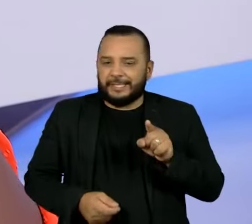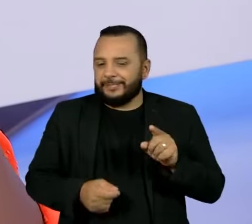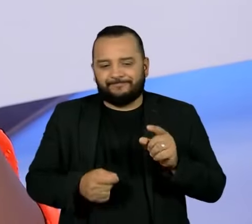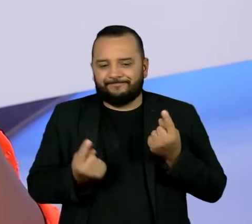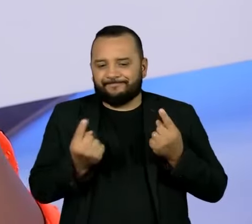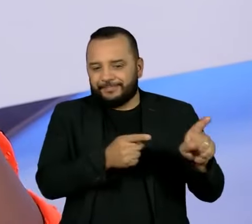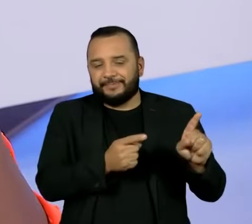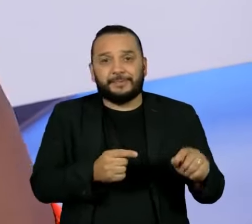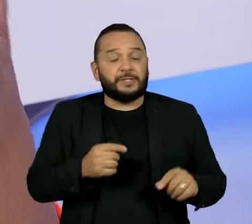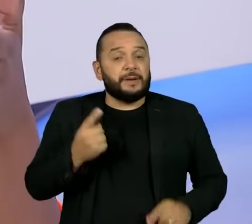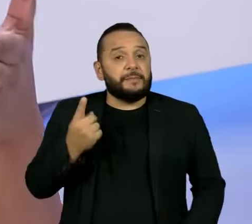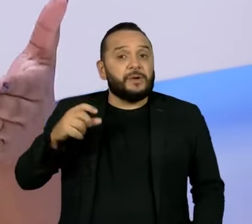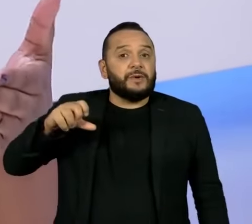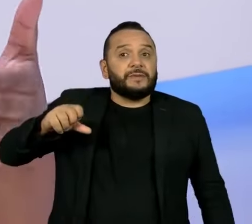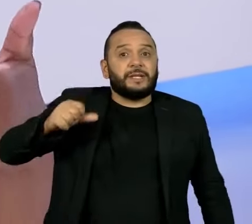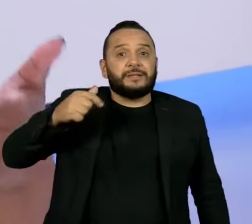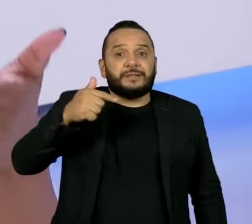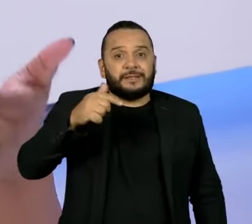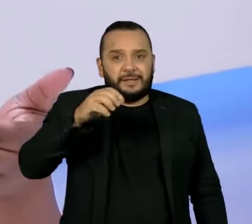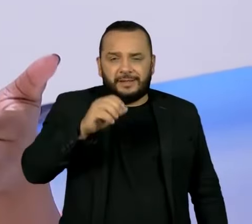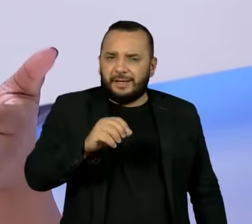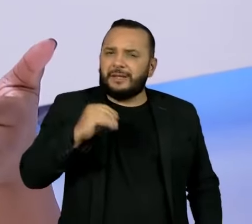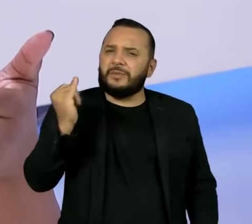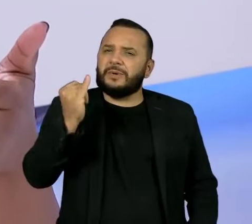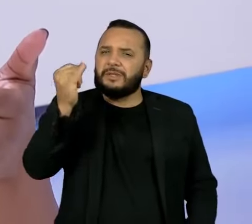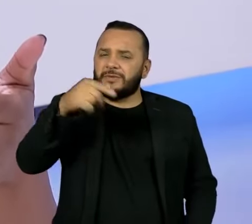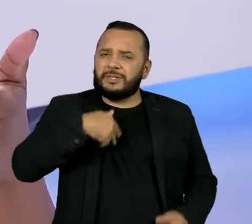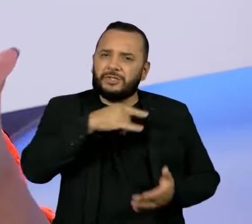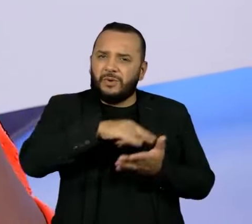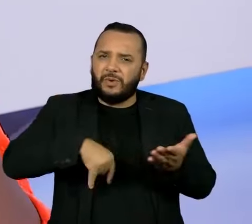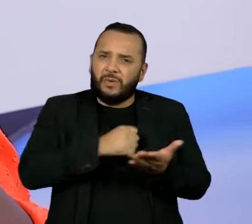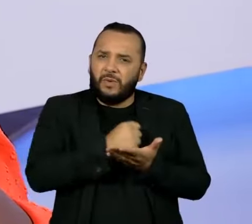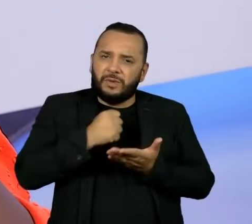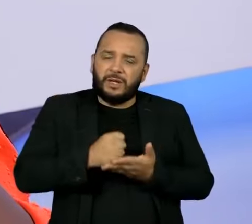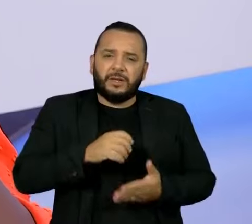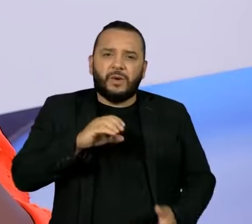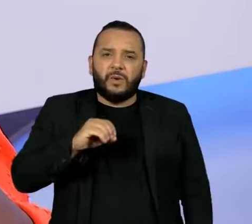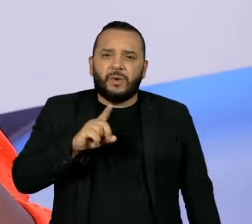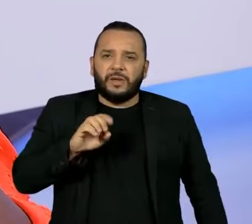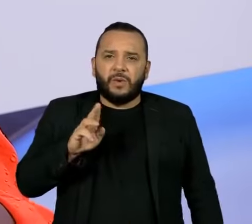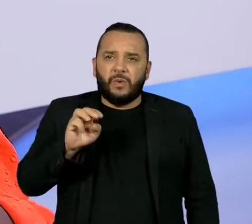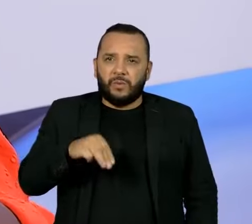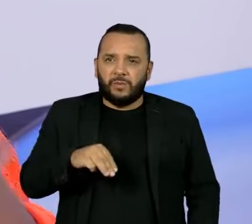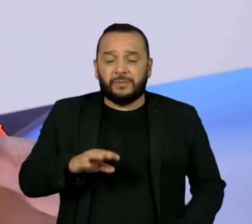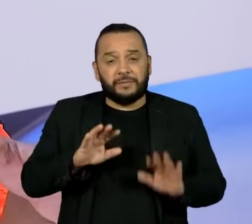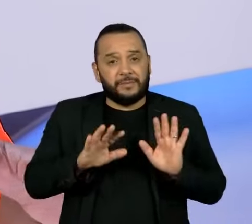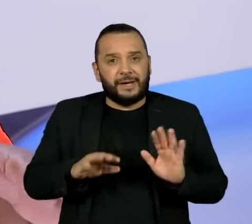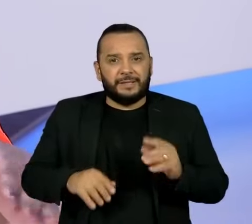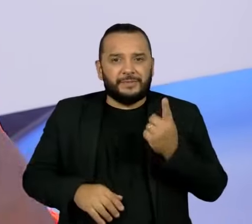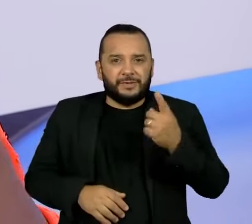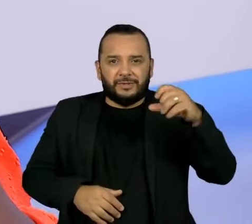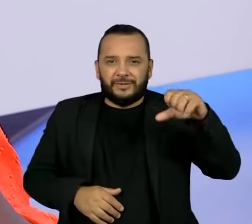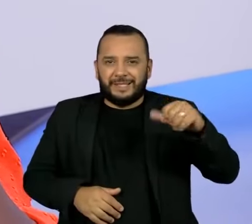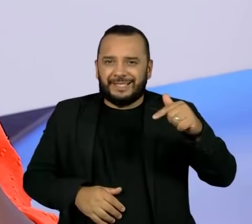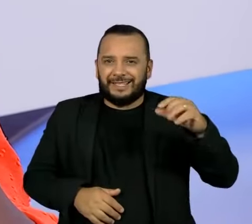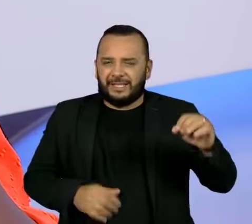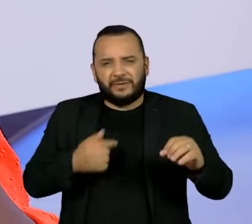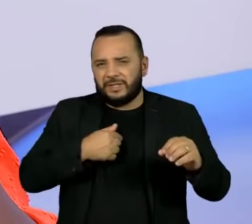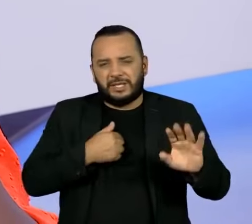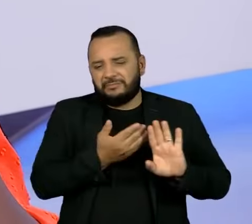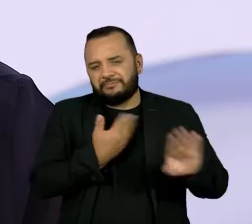década de 70 foi muito importante, porque você tinha um contrato com a Odeon, mas foi na década de 70 que você dá um basta, você rompe